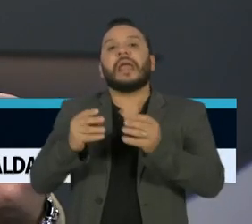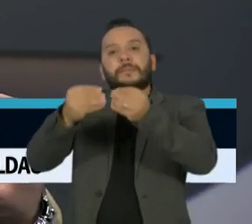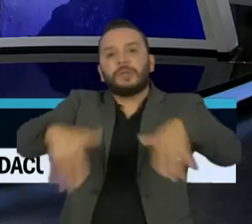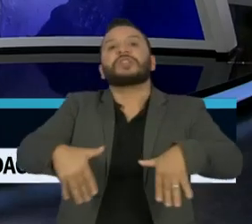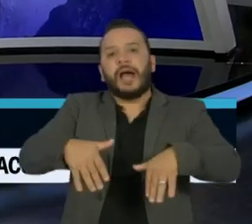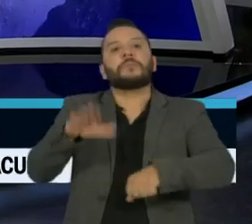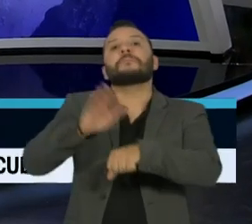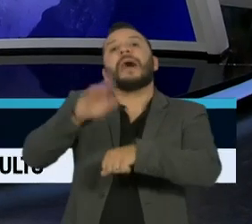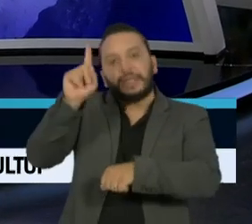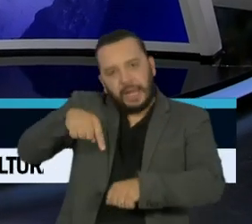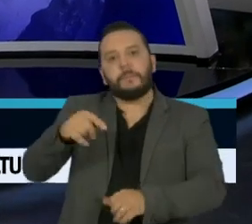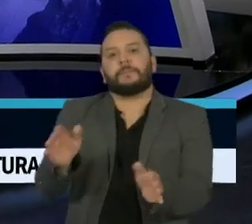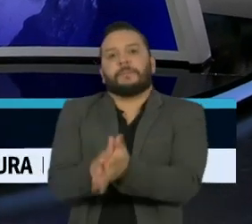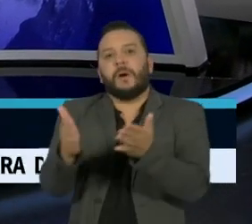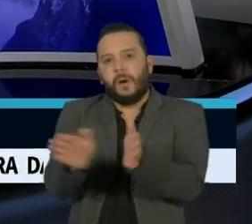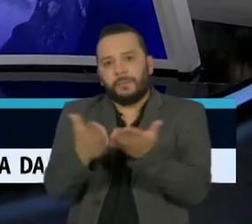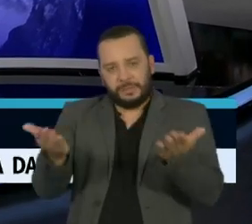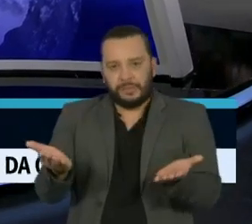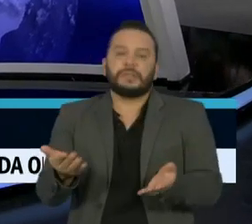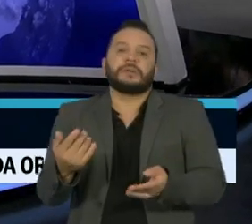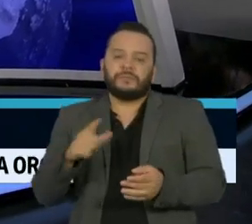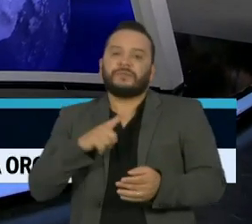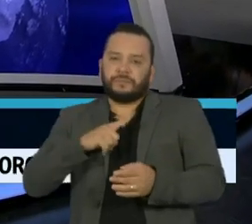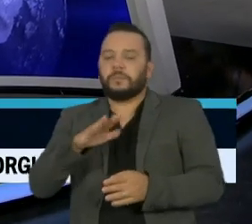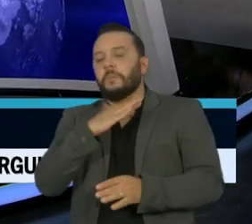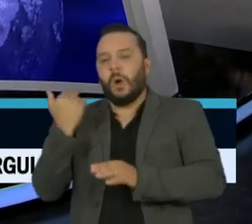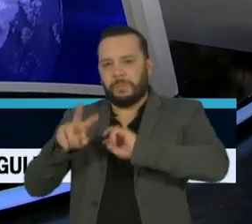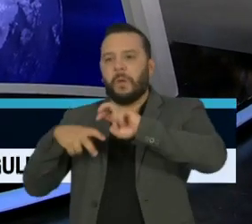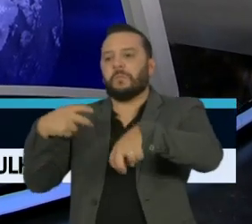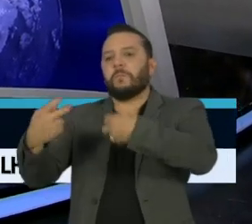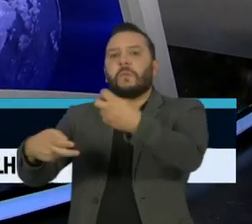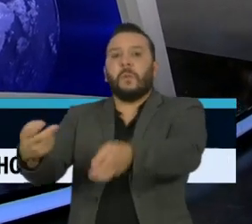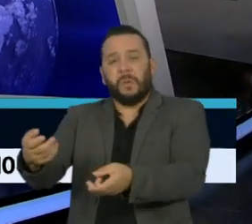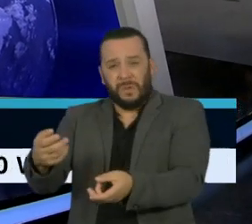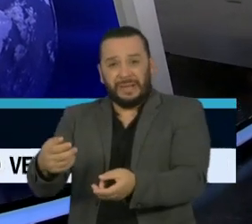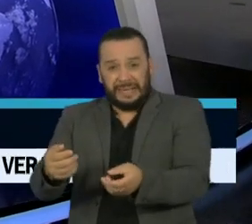menos condições de se defenderem do que os que tem dinheiro numa sociedade como a nossa